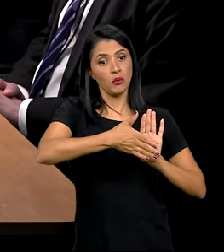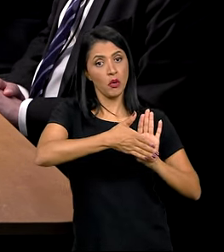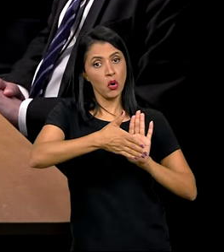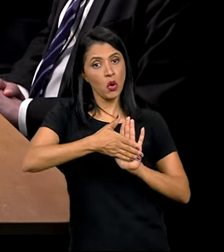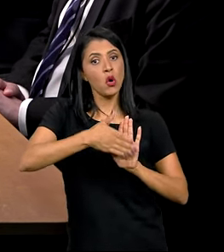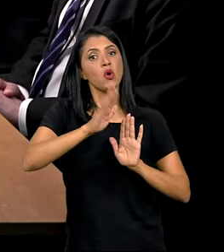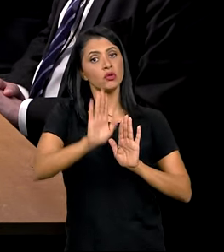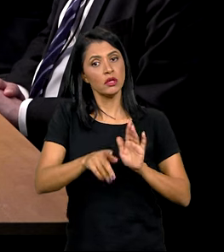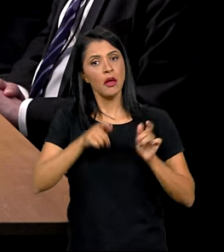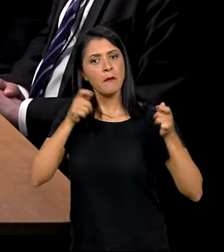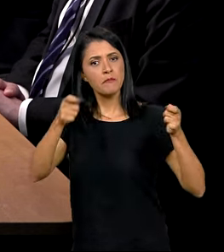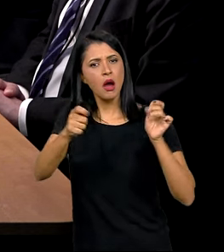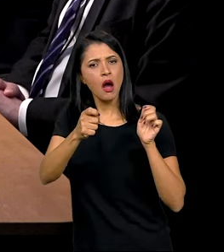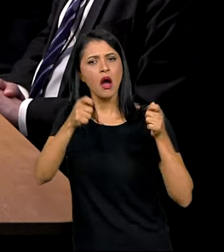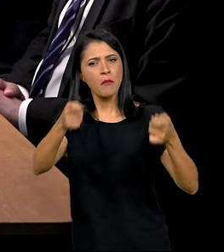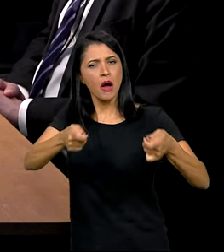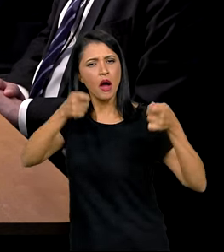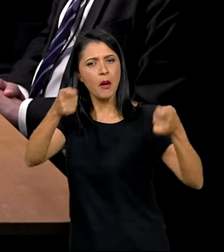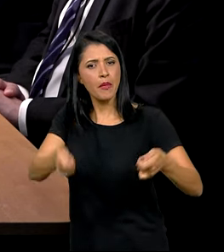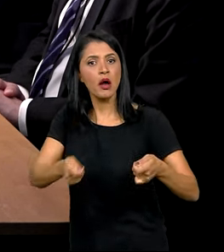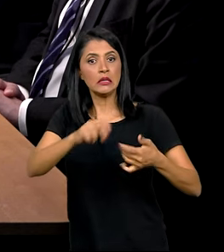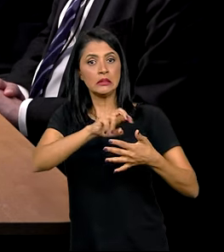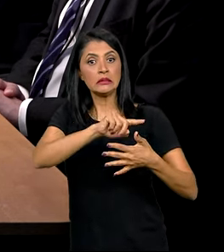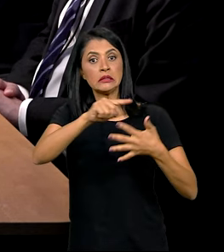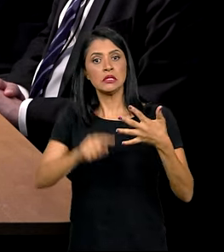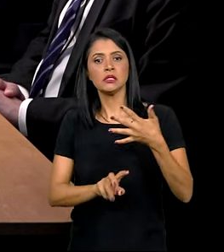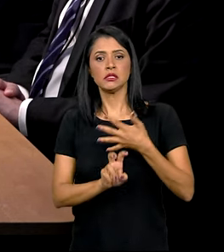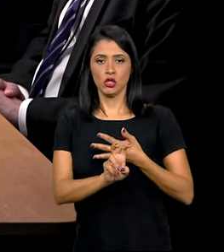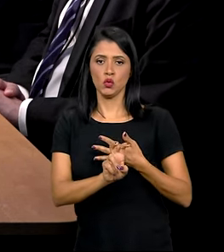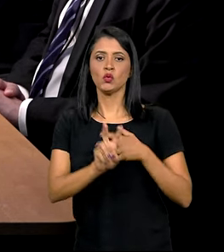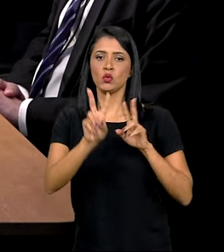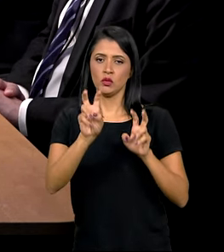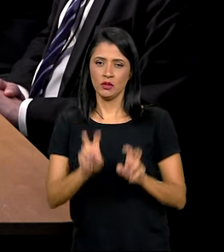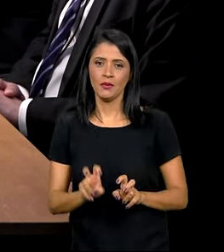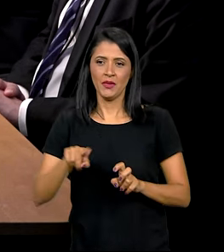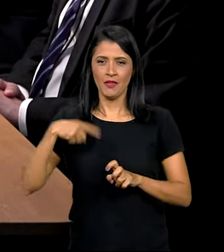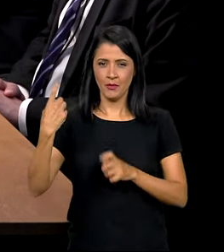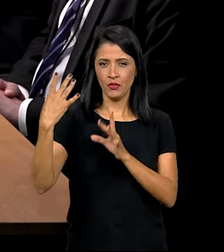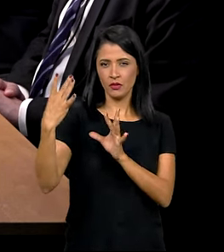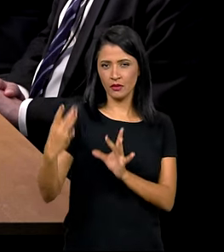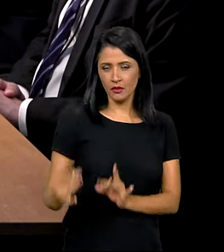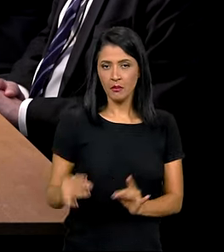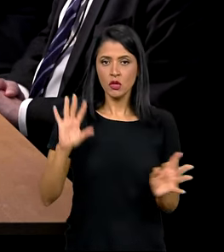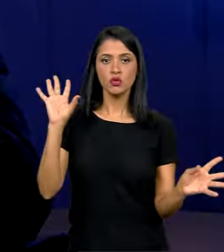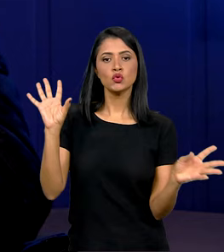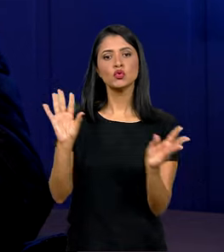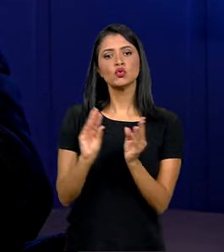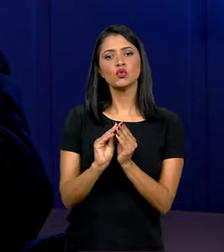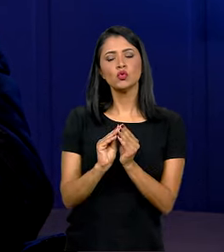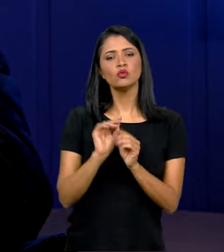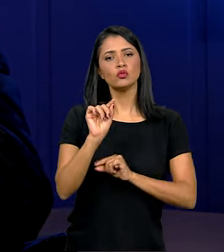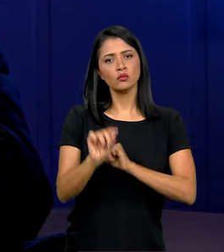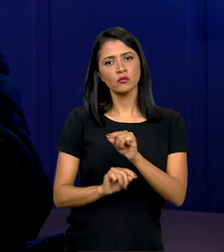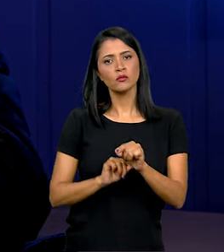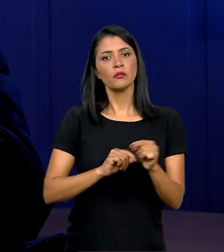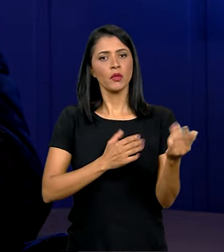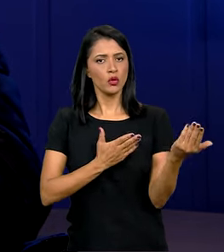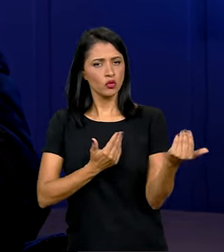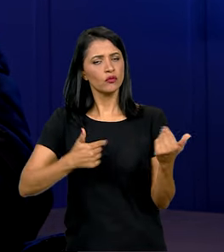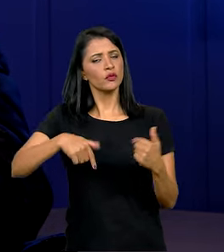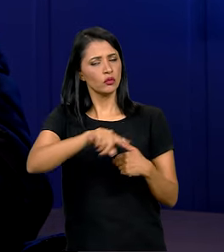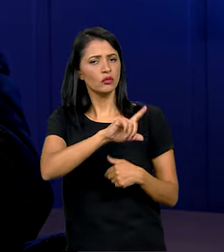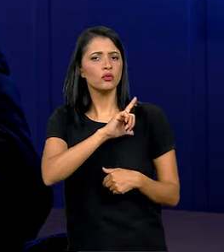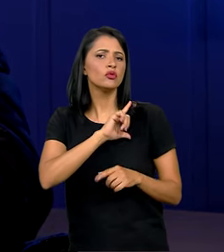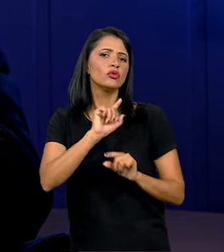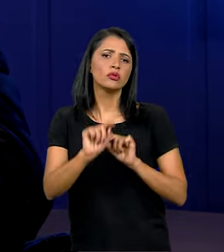propostas e reivindicações nesses cinco temas Mas e a gente vai ter a oportunidade de falar um pouco mais sobre isso mas em resumo né as juventudes